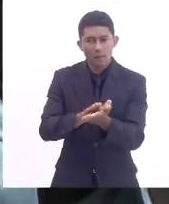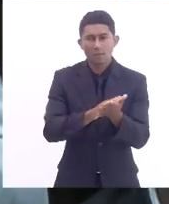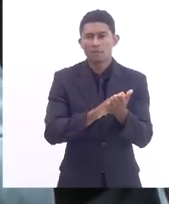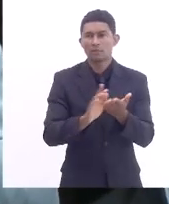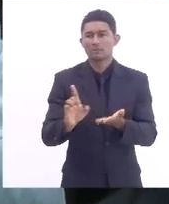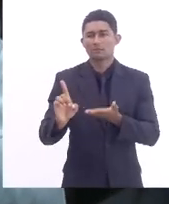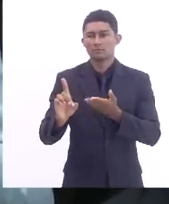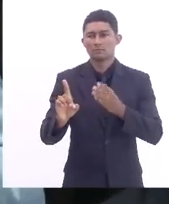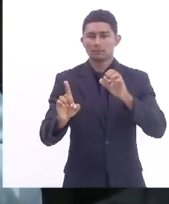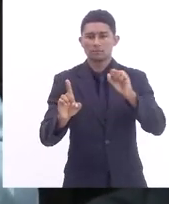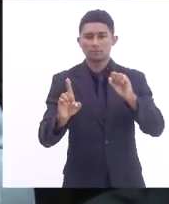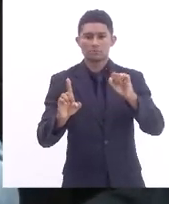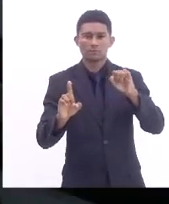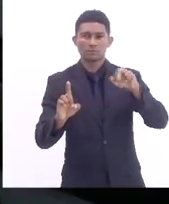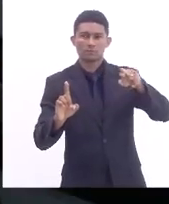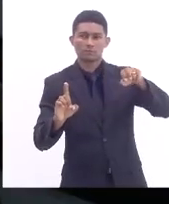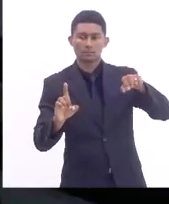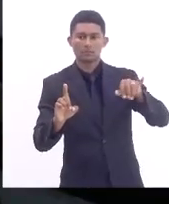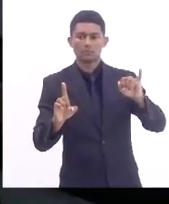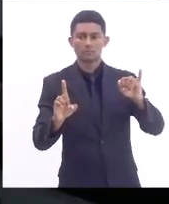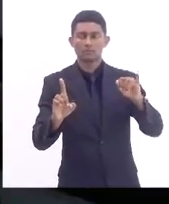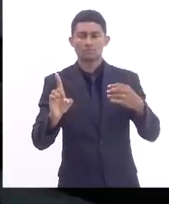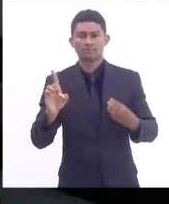por ser Ney Braga i